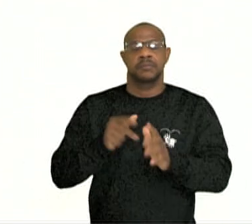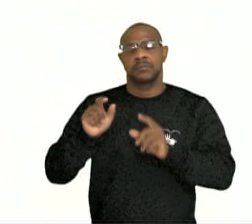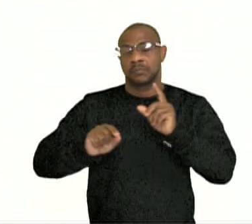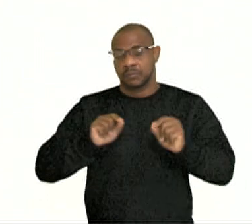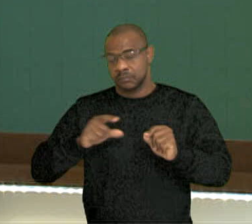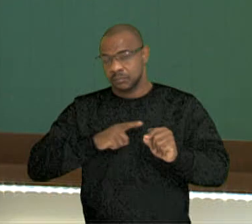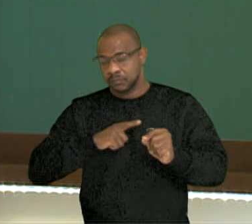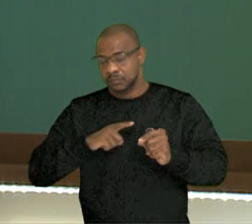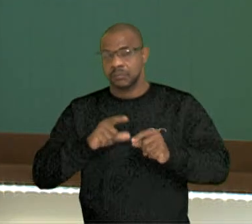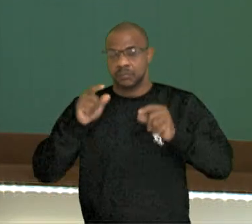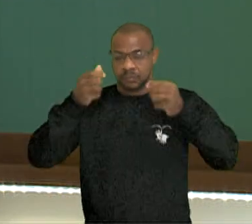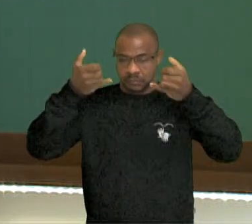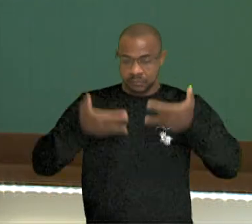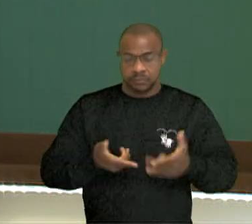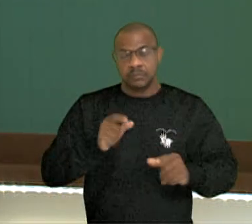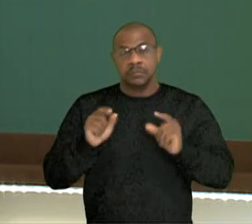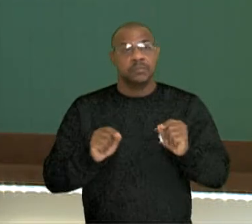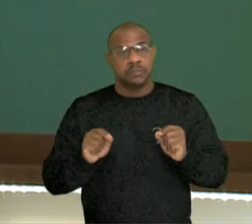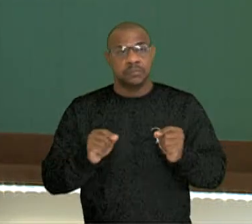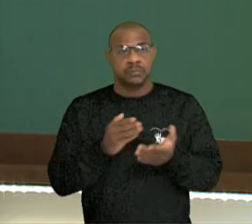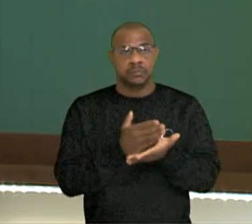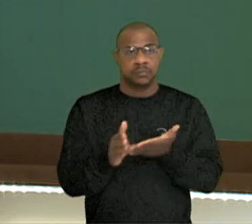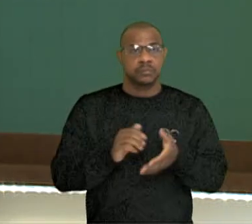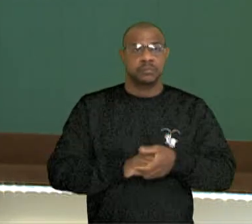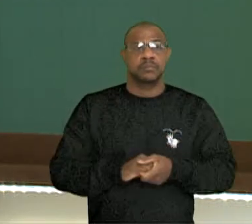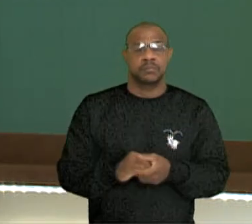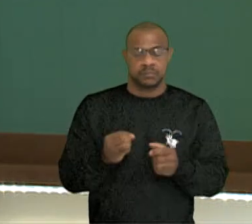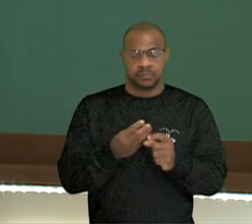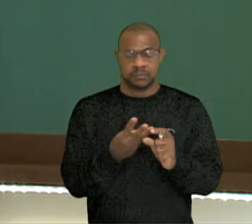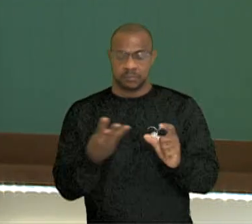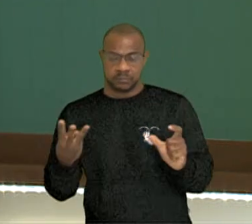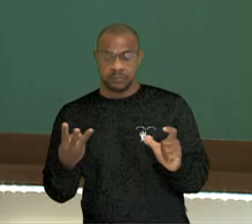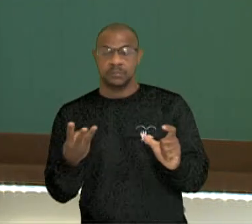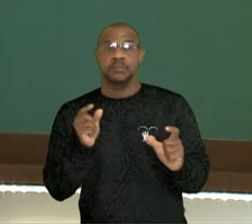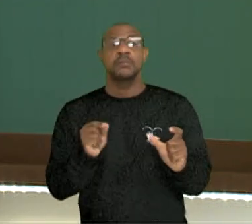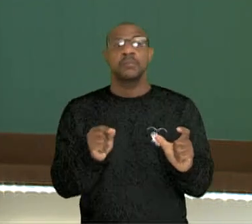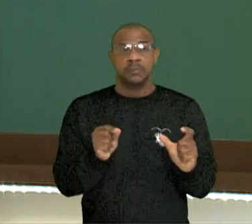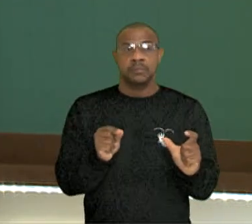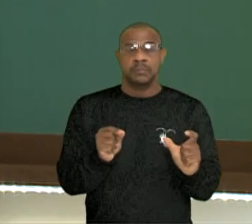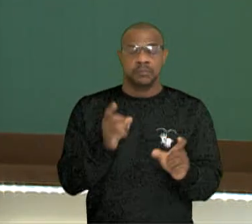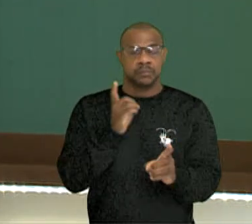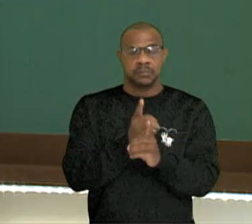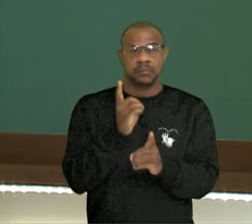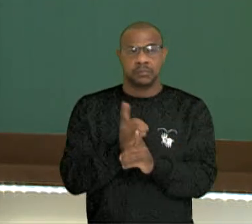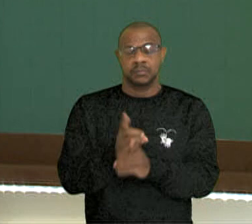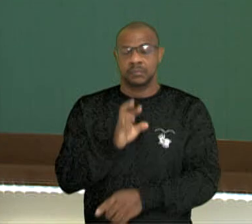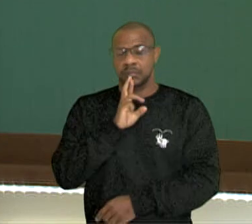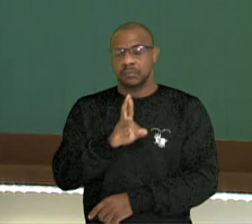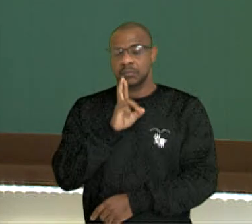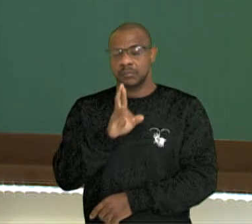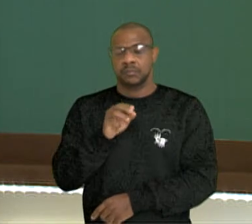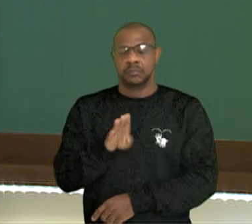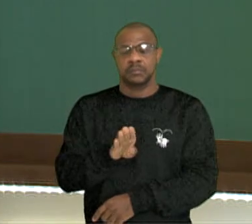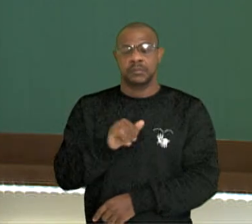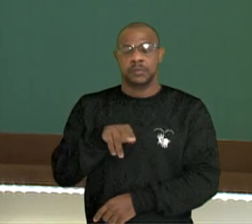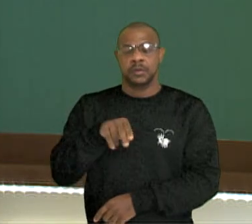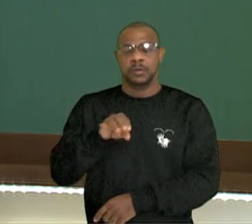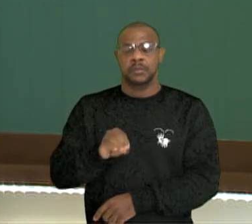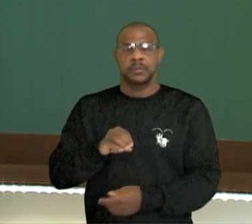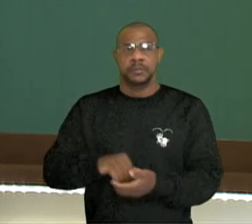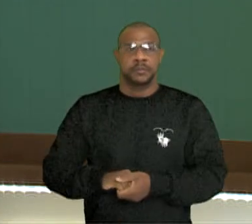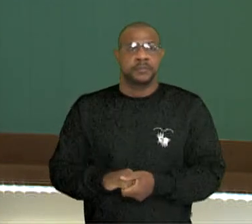que partiremos agora do trinômio para encontrar o produto dos binômios, ou seja, a